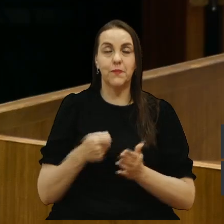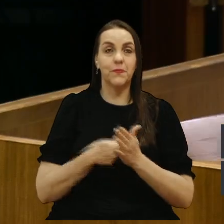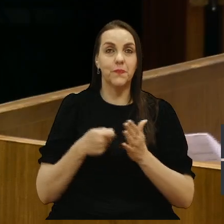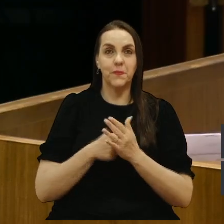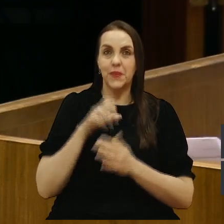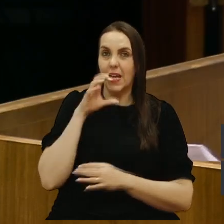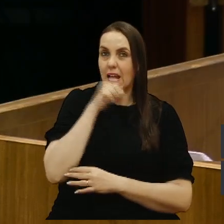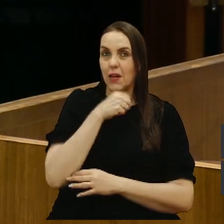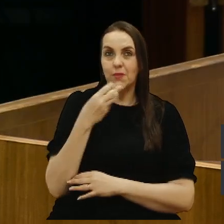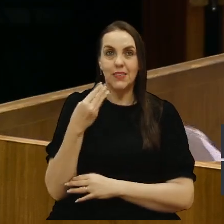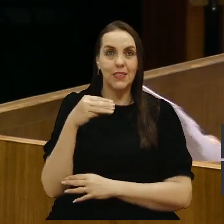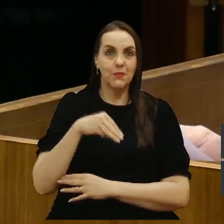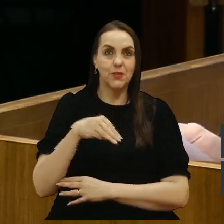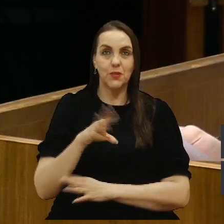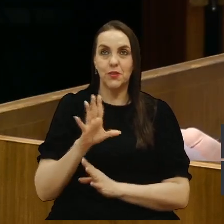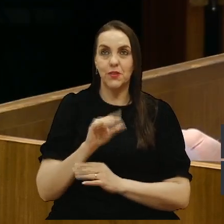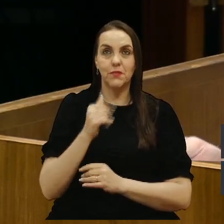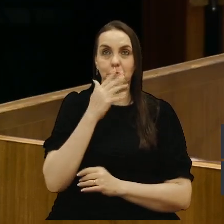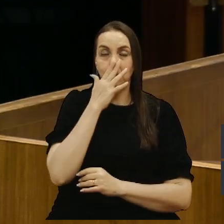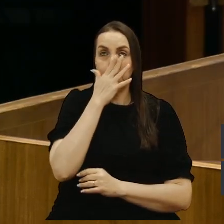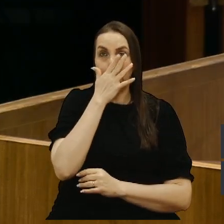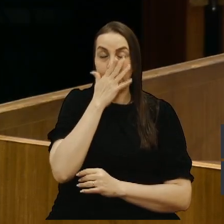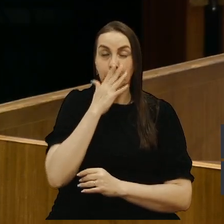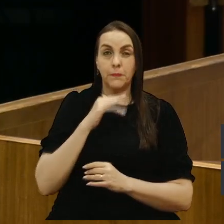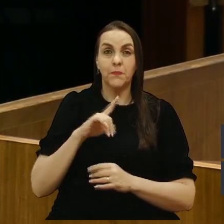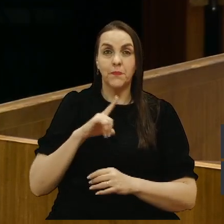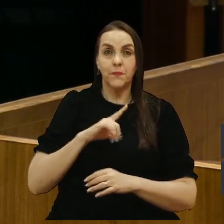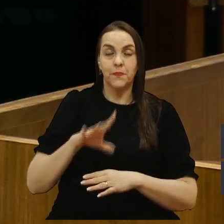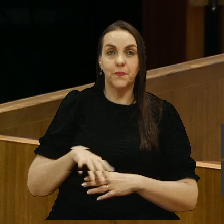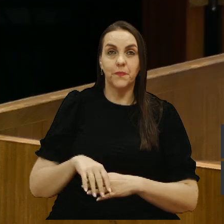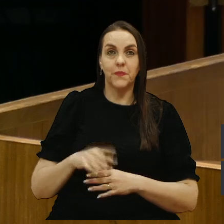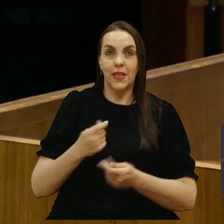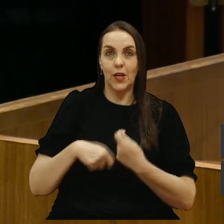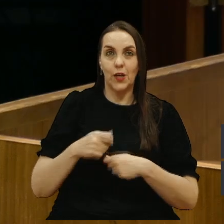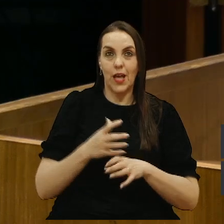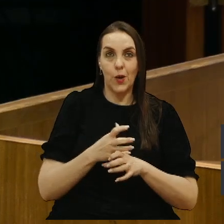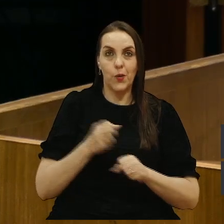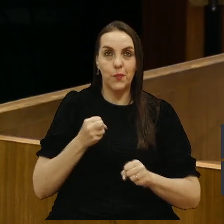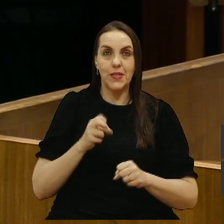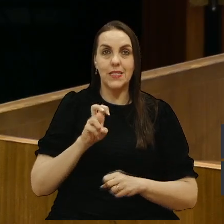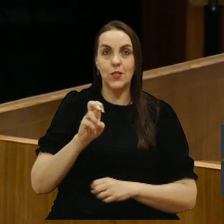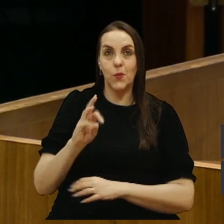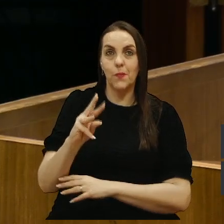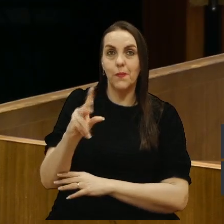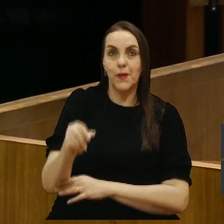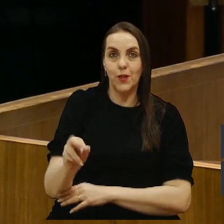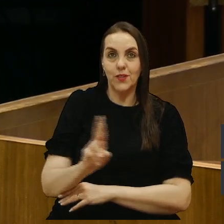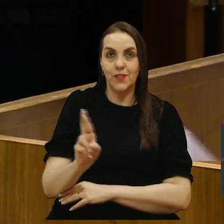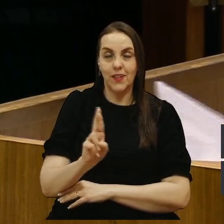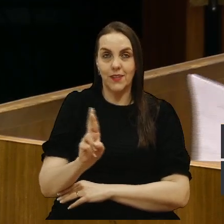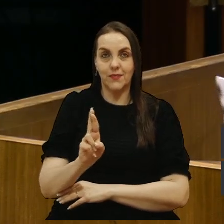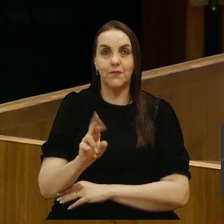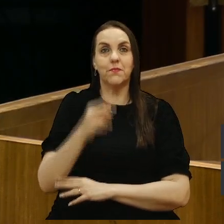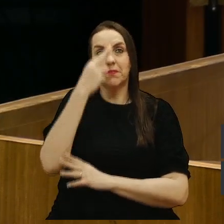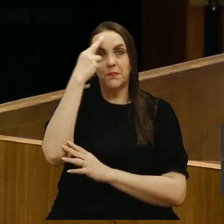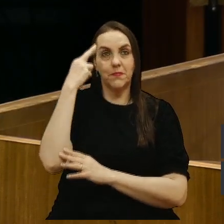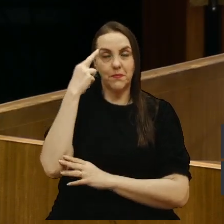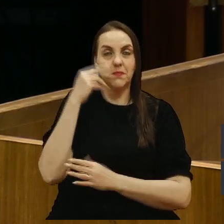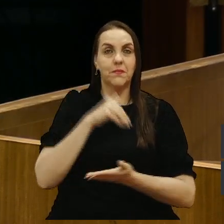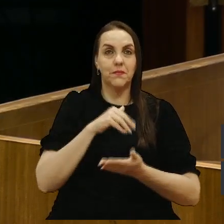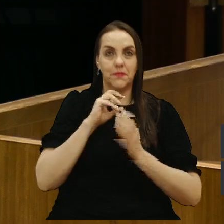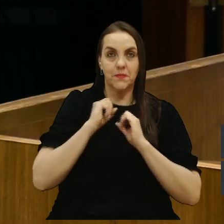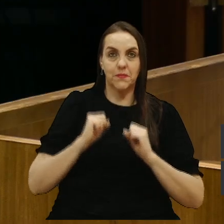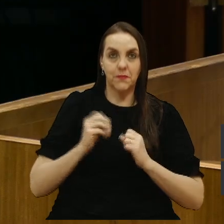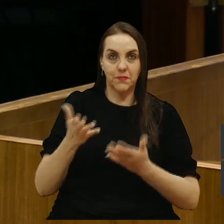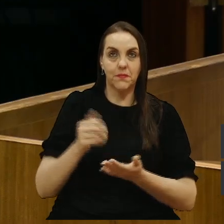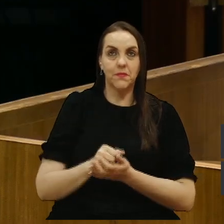minutos, o bom seria tempo de líder, mas a gente está tendo economia de 5 milhões de reais, a gente vai ter com o Rafael ali na secretaria. A gente está com o